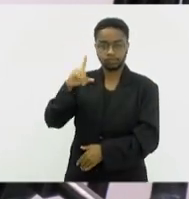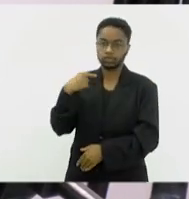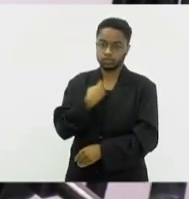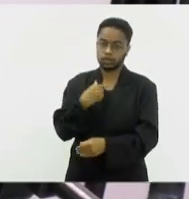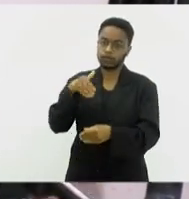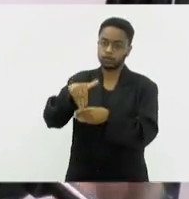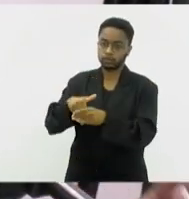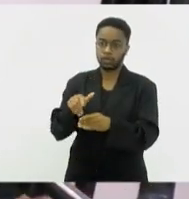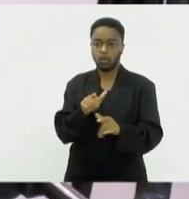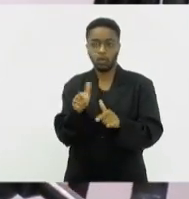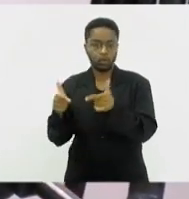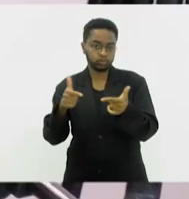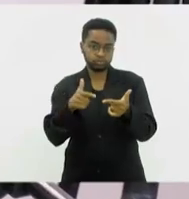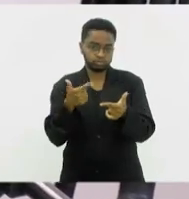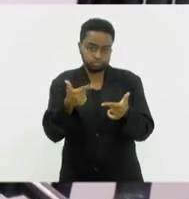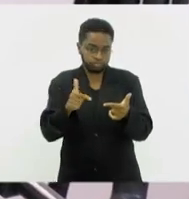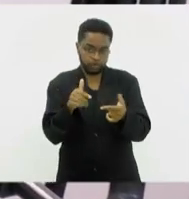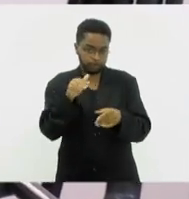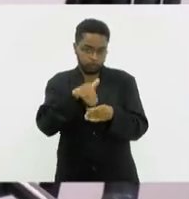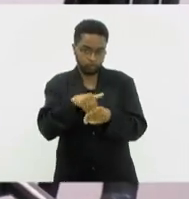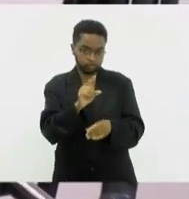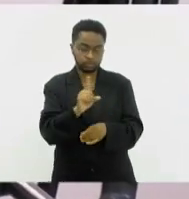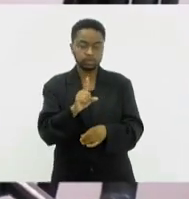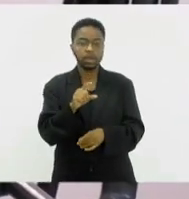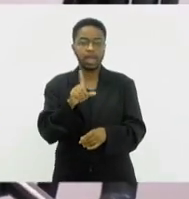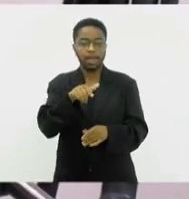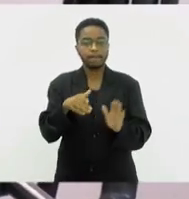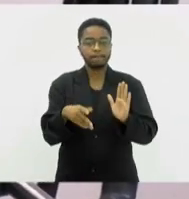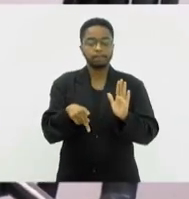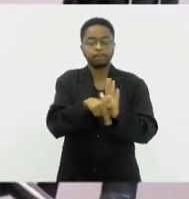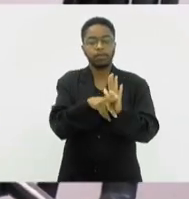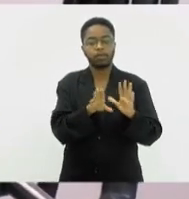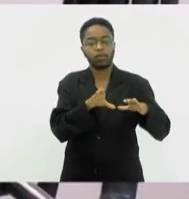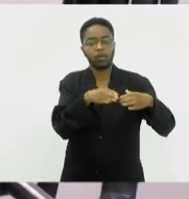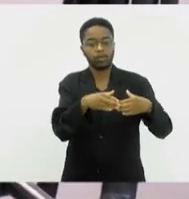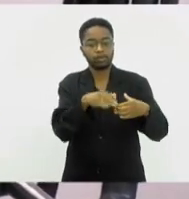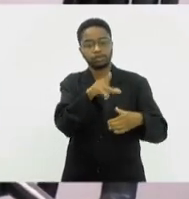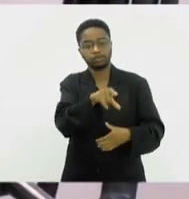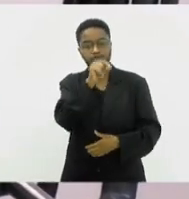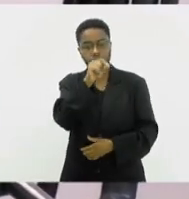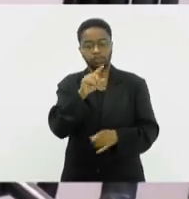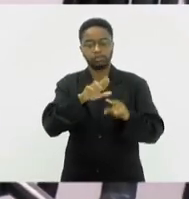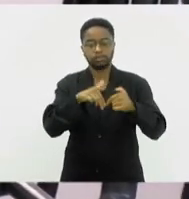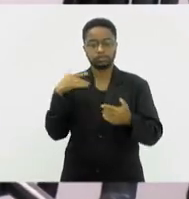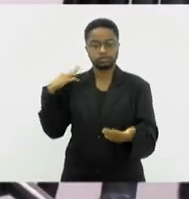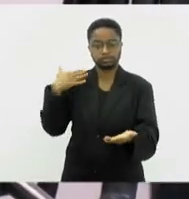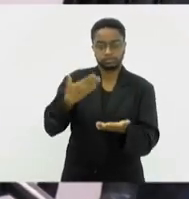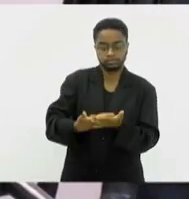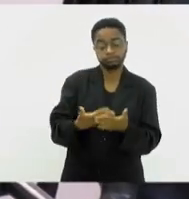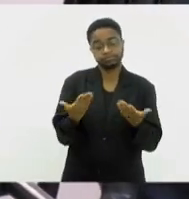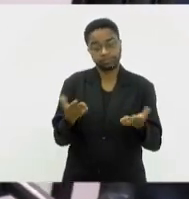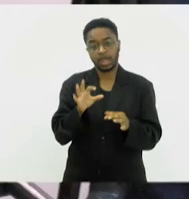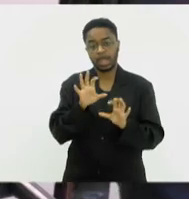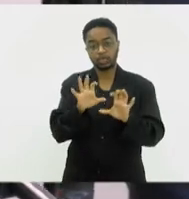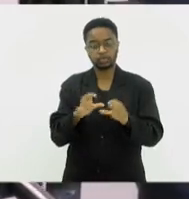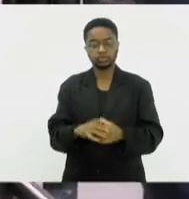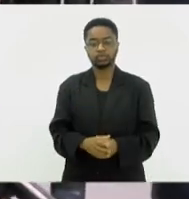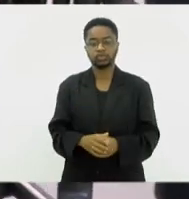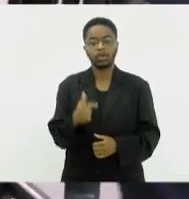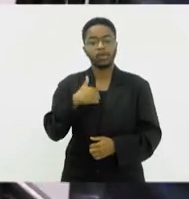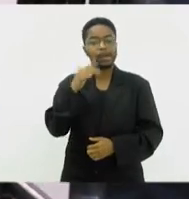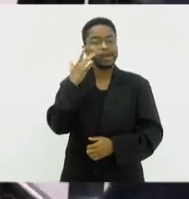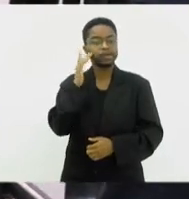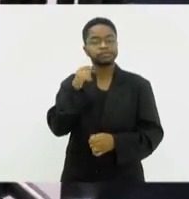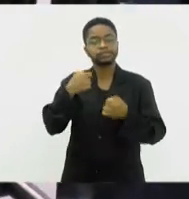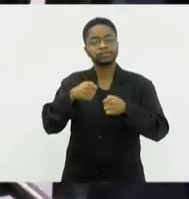votos, outros não, foram eleitos pelo comitê na totalidade, pelo seu histórico. E é isso, né? Acho que é referenciar